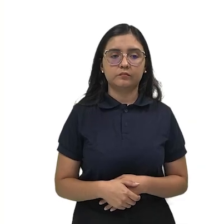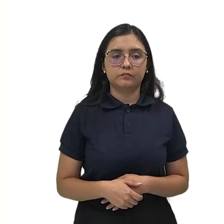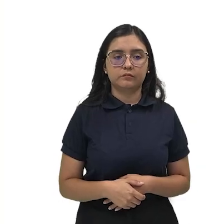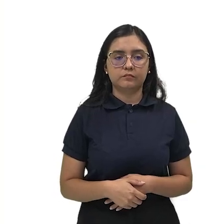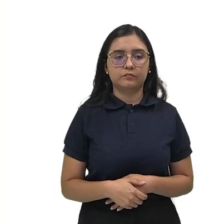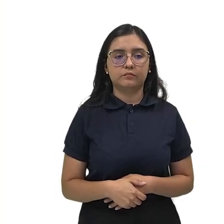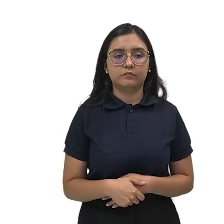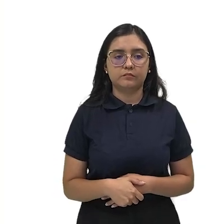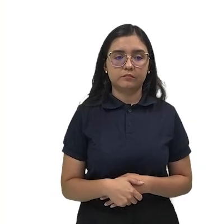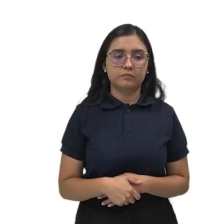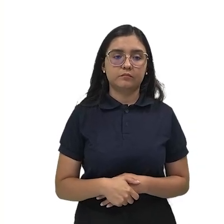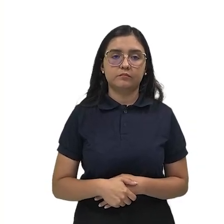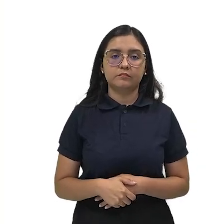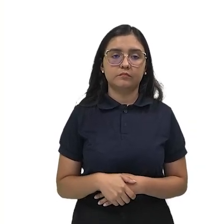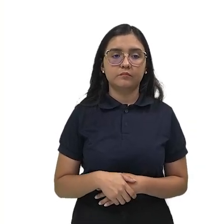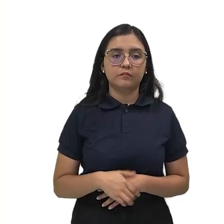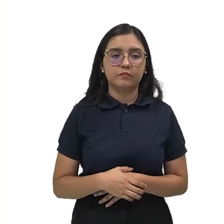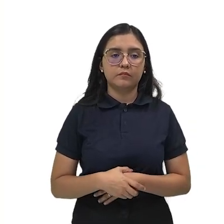tá aqui, ó.